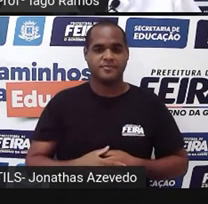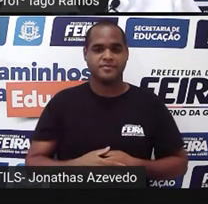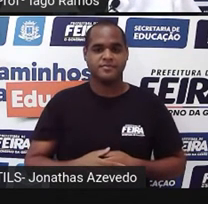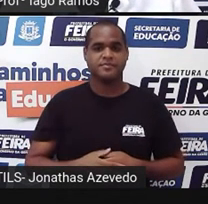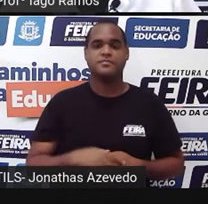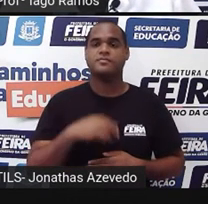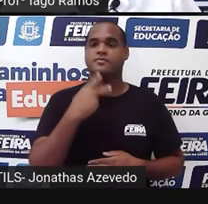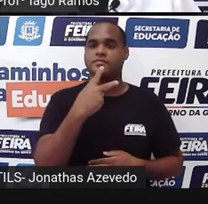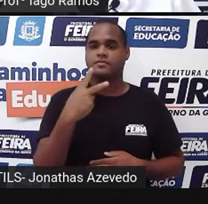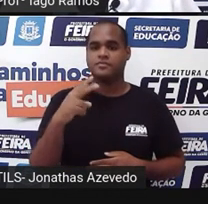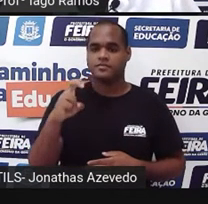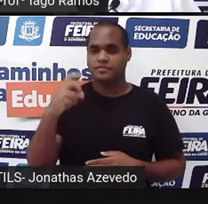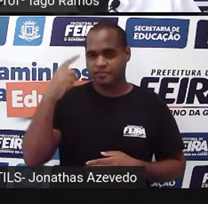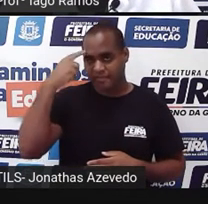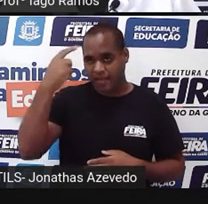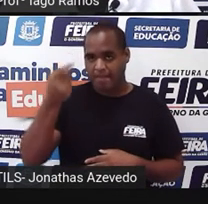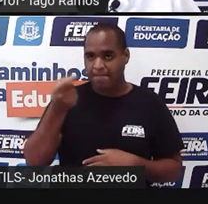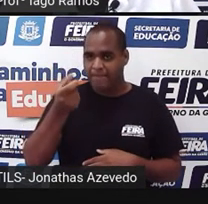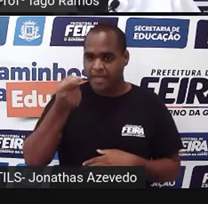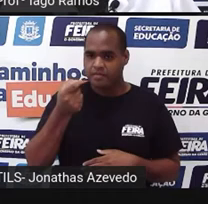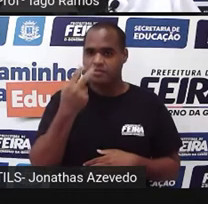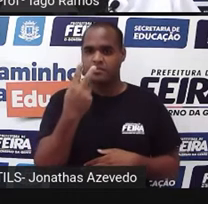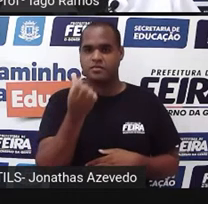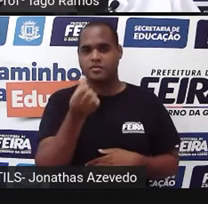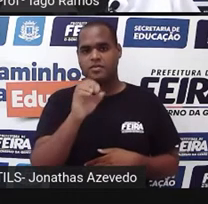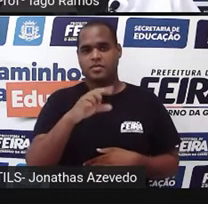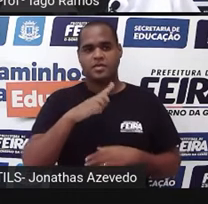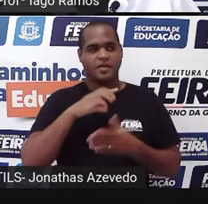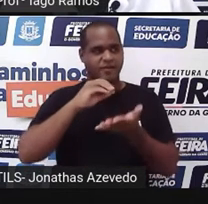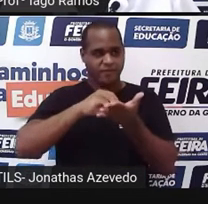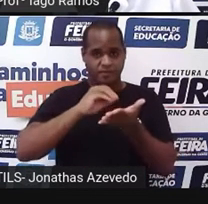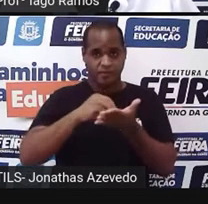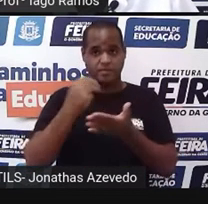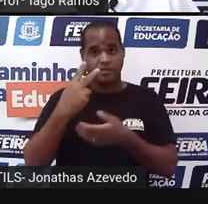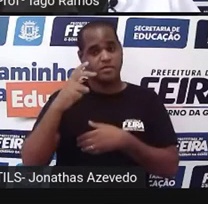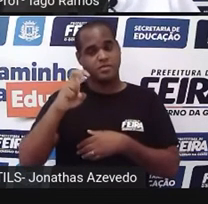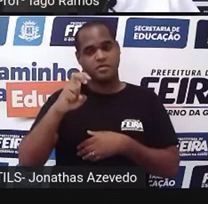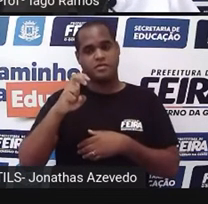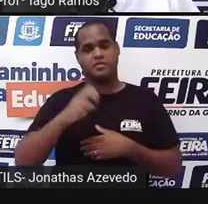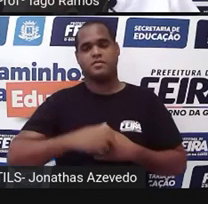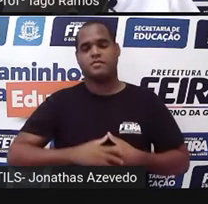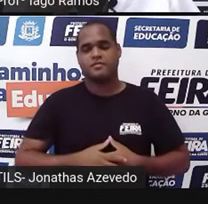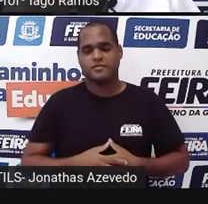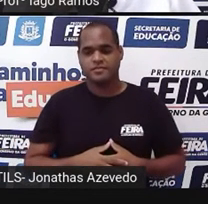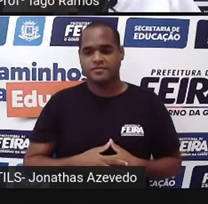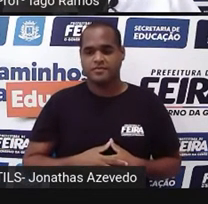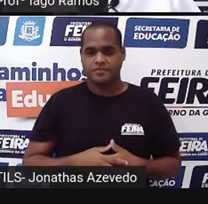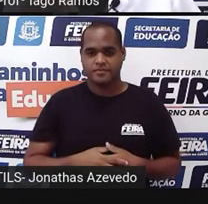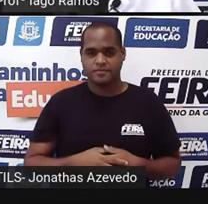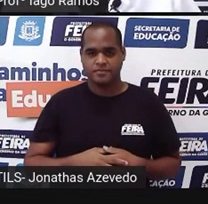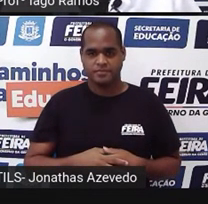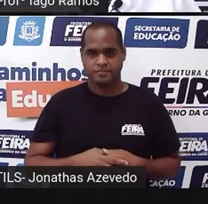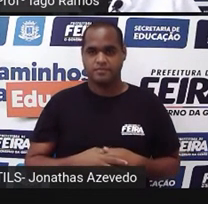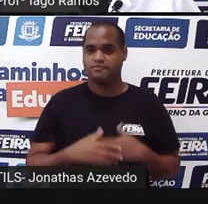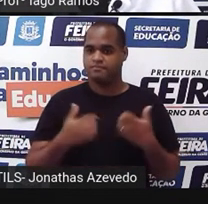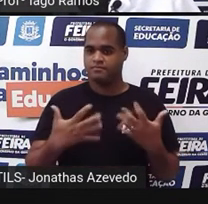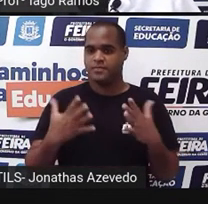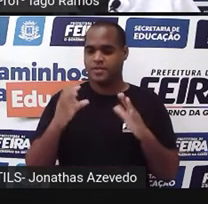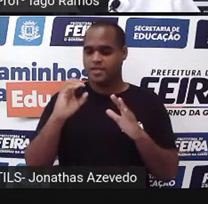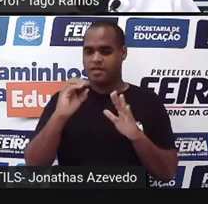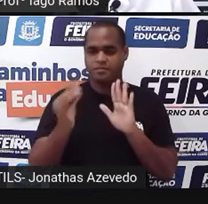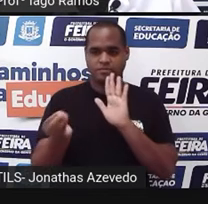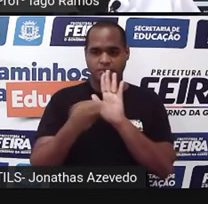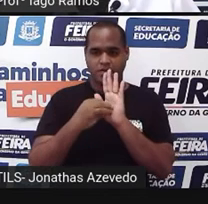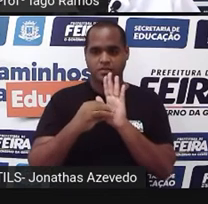225 para chegar em 260 falta 35 Ah tá bom E aí eu vou colocar 10